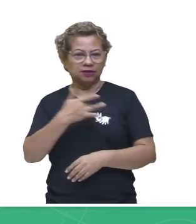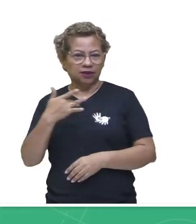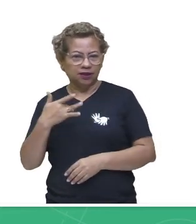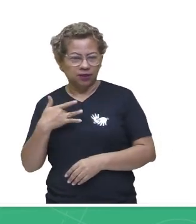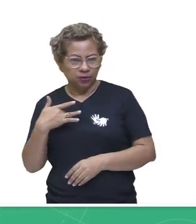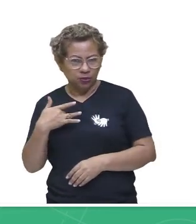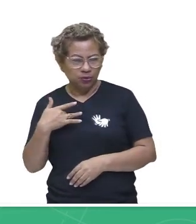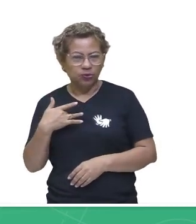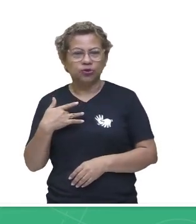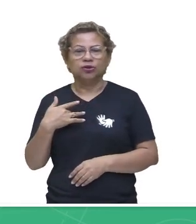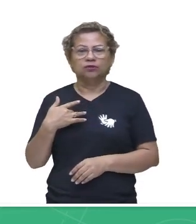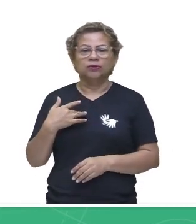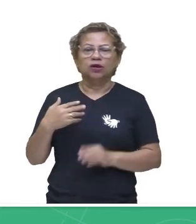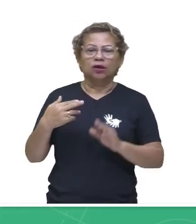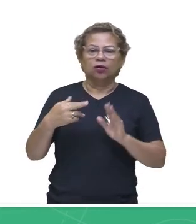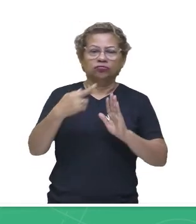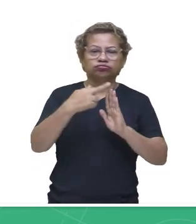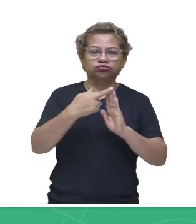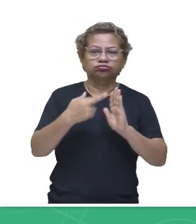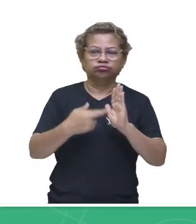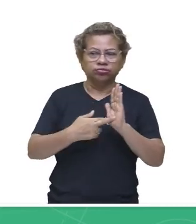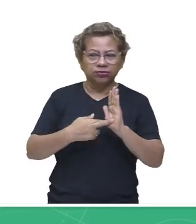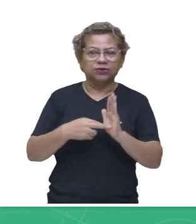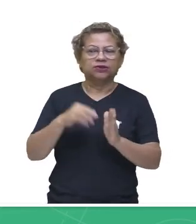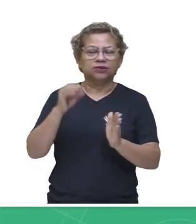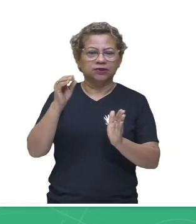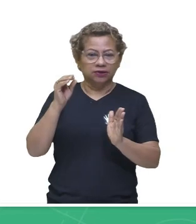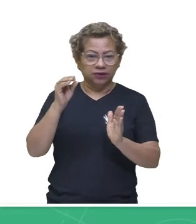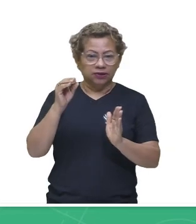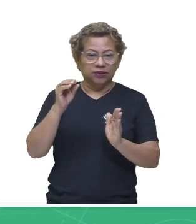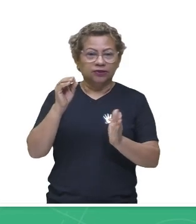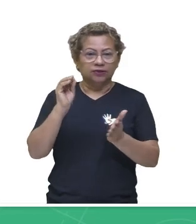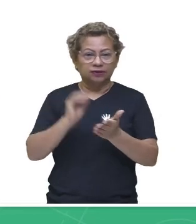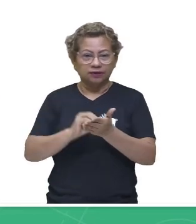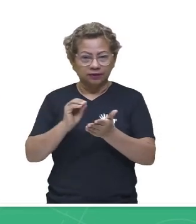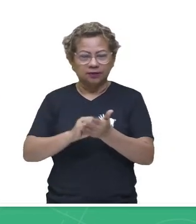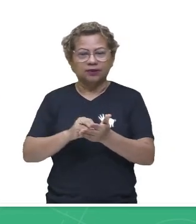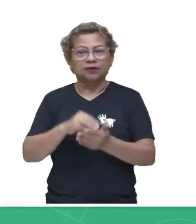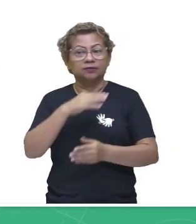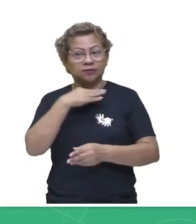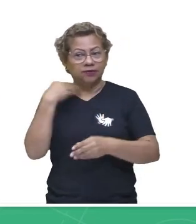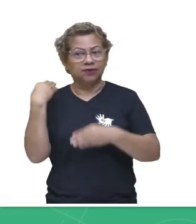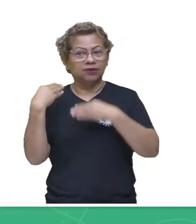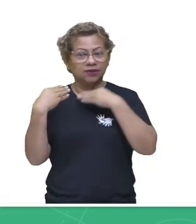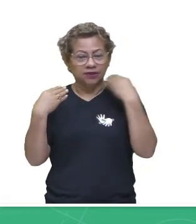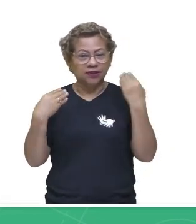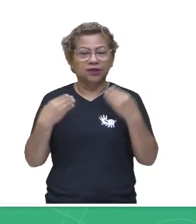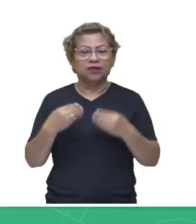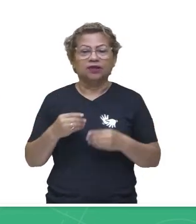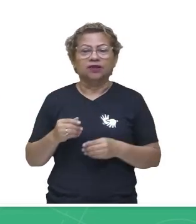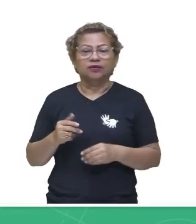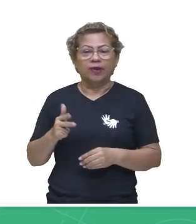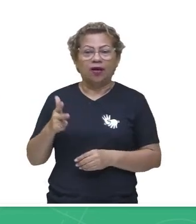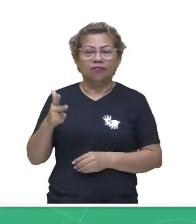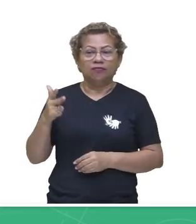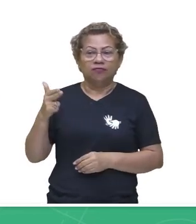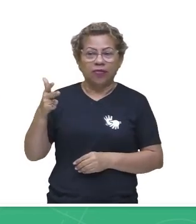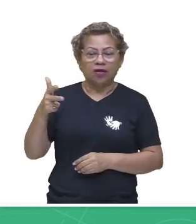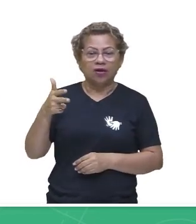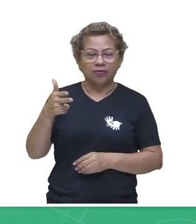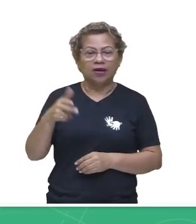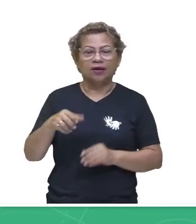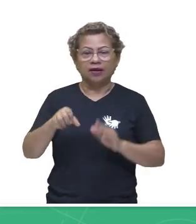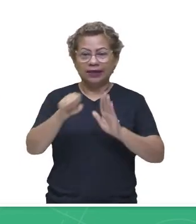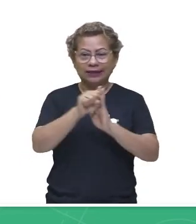Saúde publicou um relatório sobre a mortalidade por arma de fogo no Brasil na última década